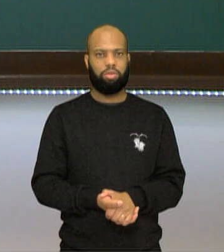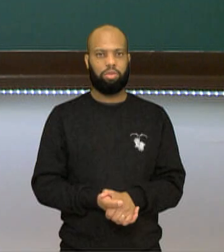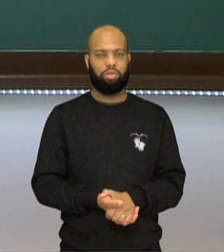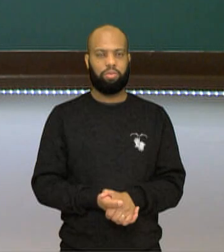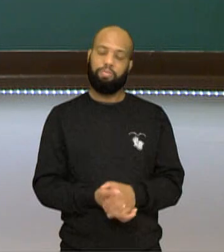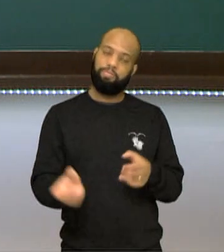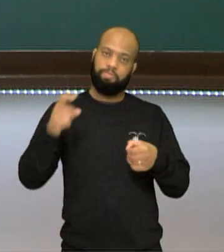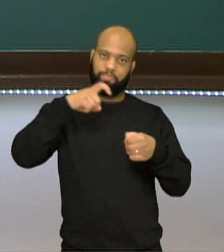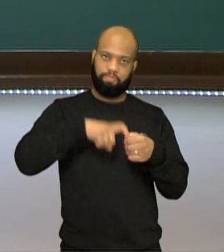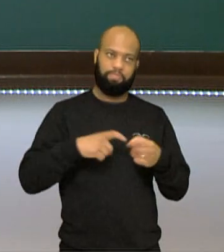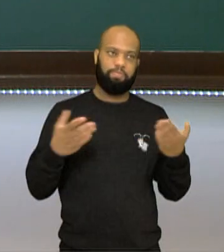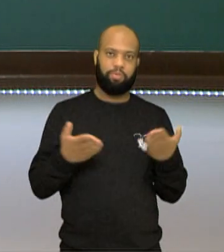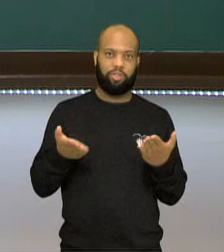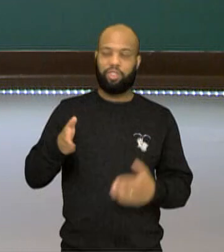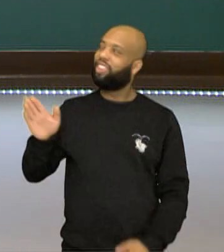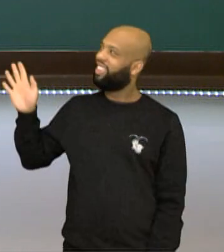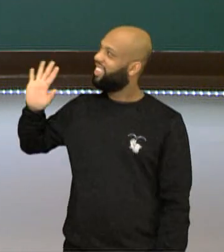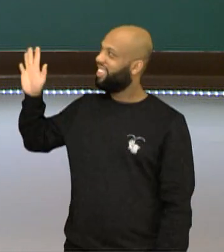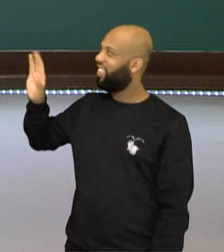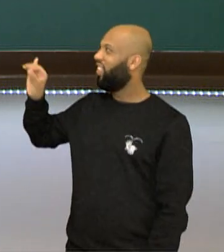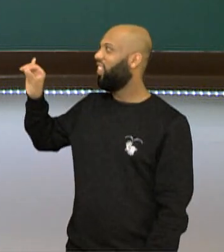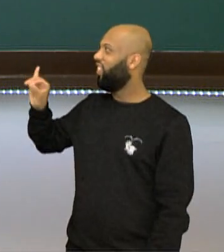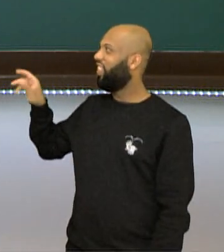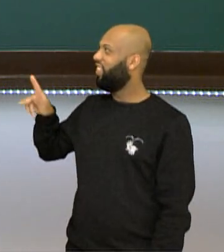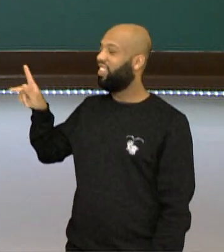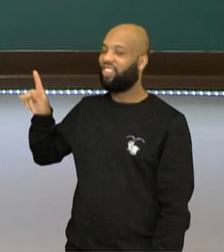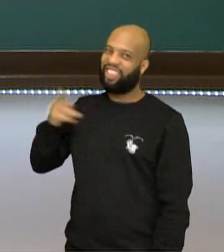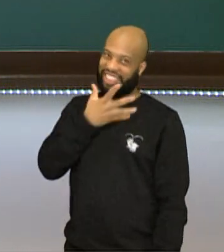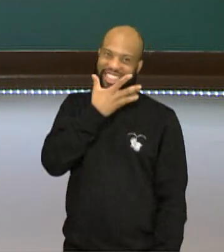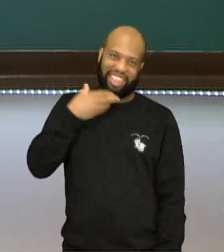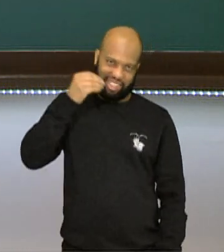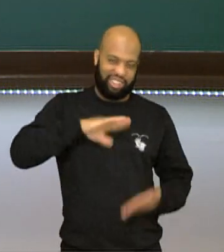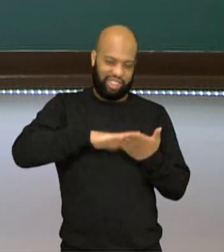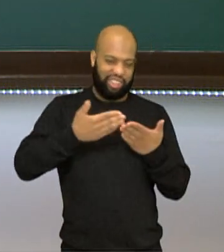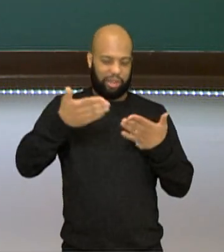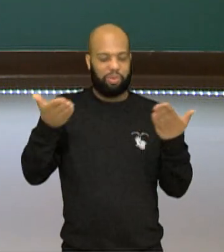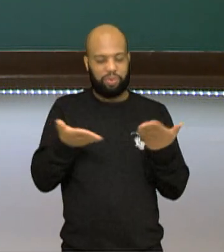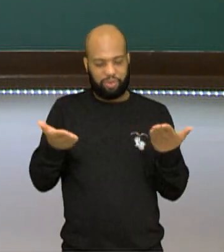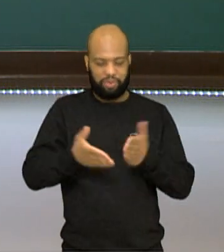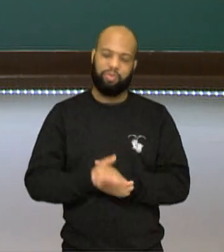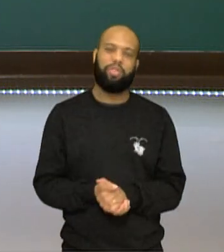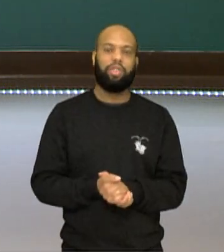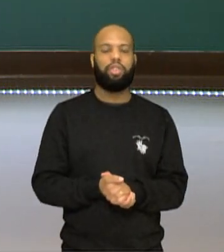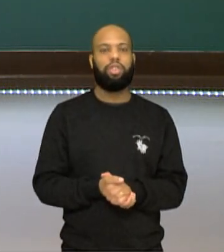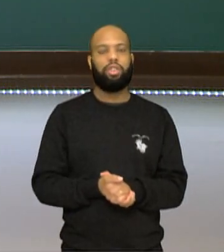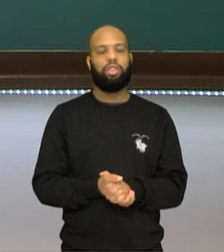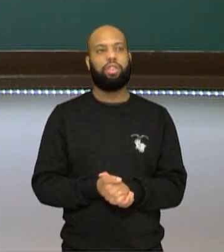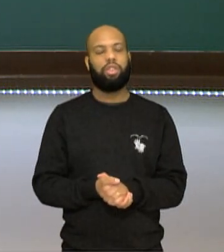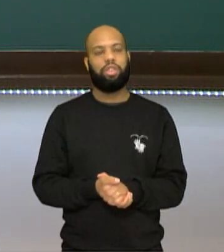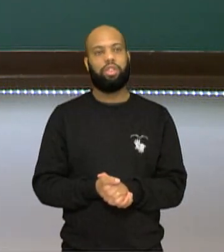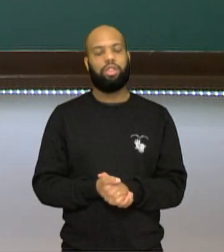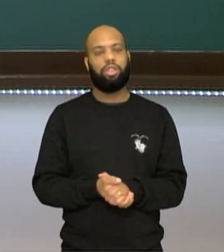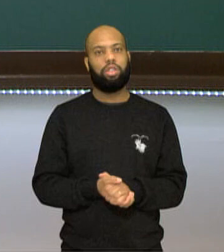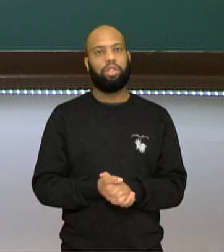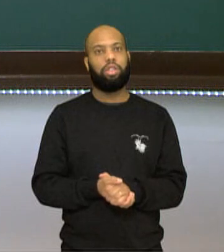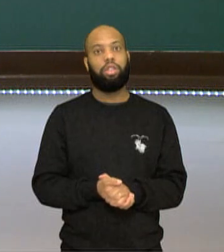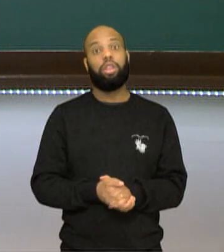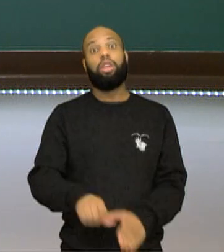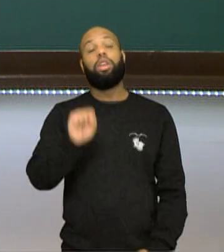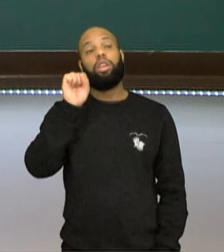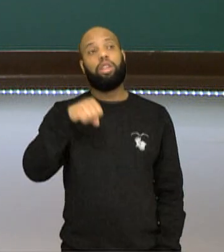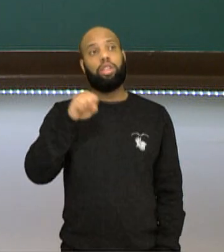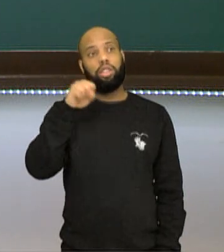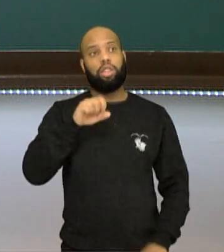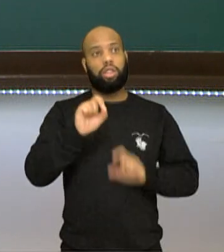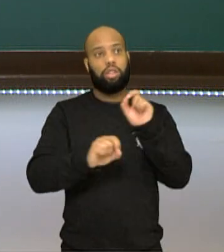Estamos de volta aqui, dá um tchau pro Natan, ó, o Natan lá, nosso intérprete de hoje. Então, pessoal, claro que fica a seu critério